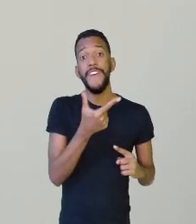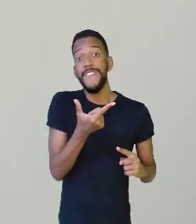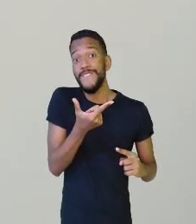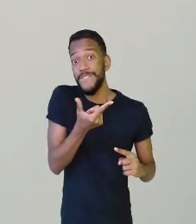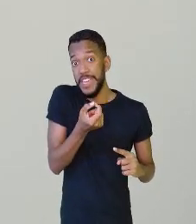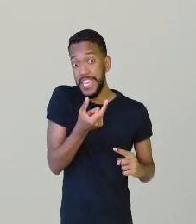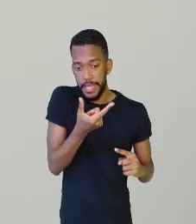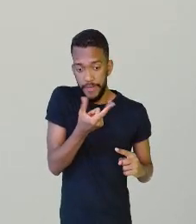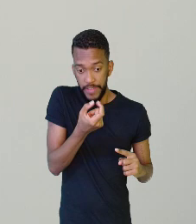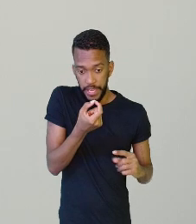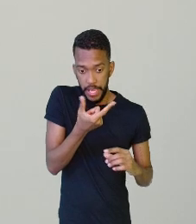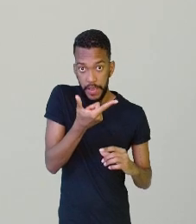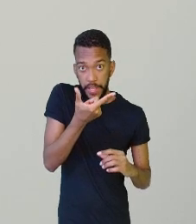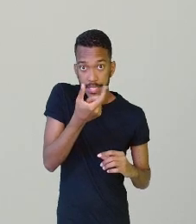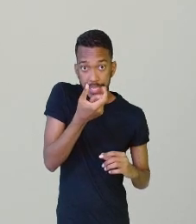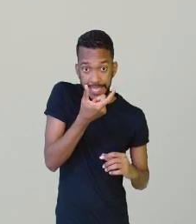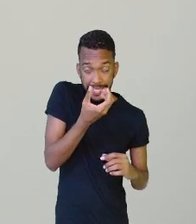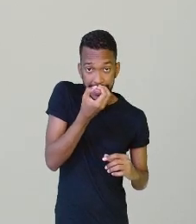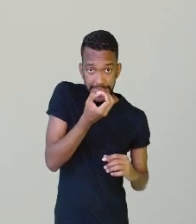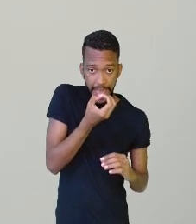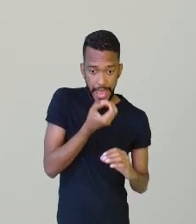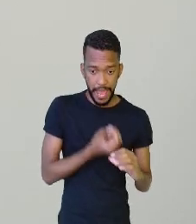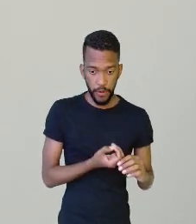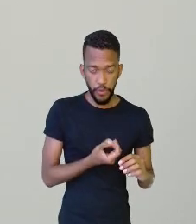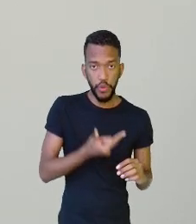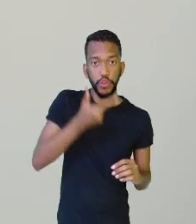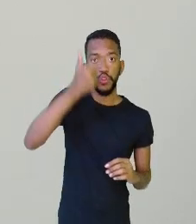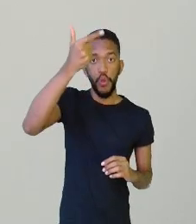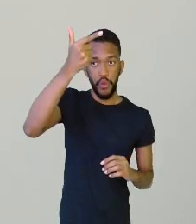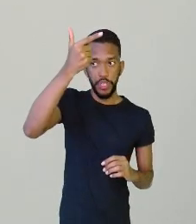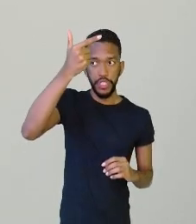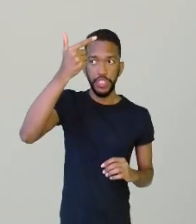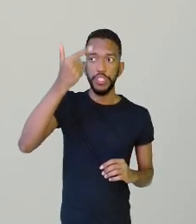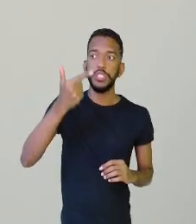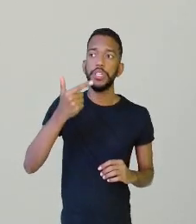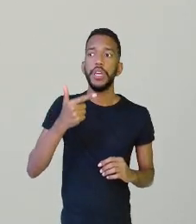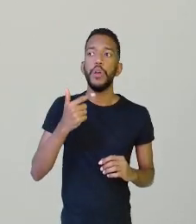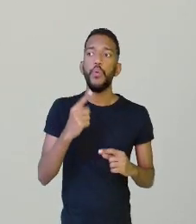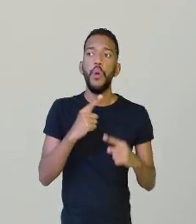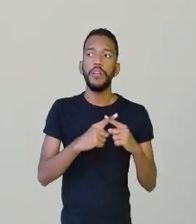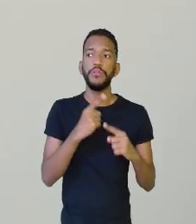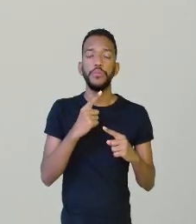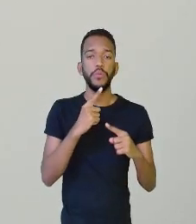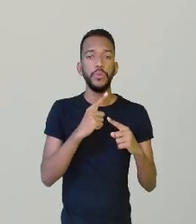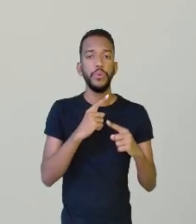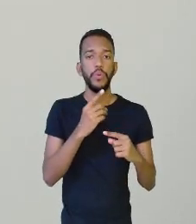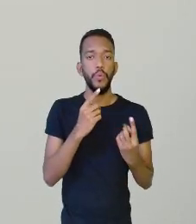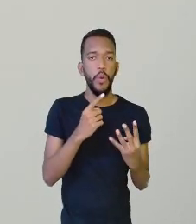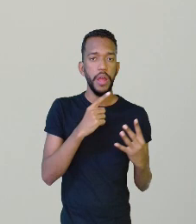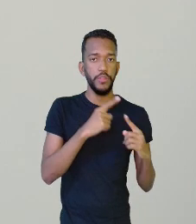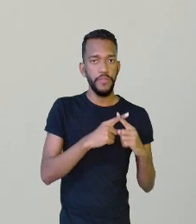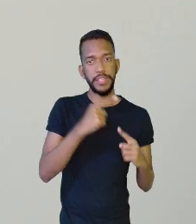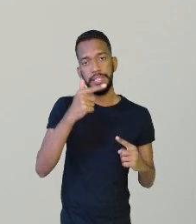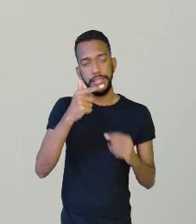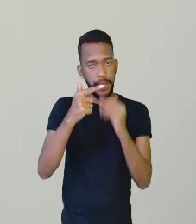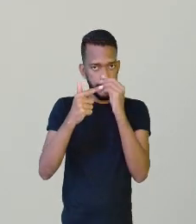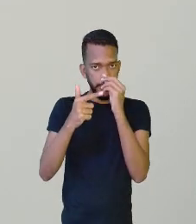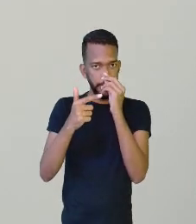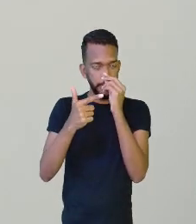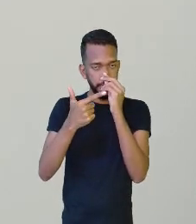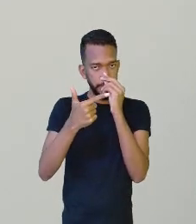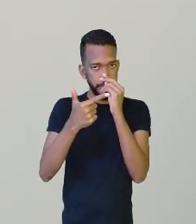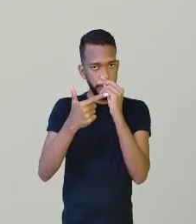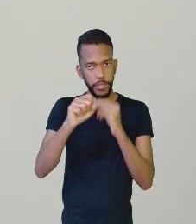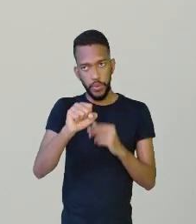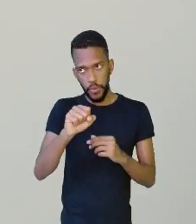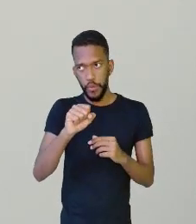ó. 4 vezes 7, 28. Com 2, 30. Foi o 3 por quê? Porque